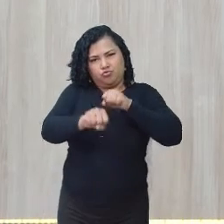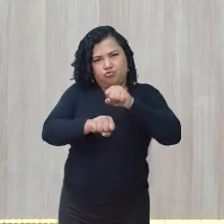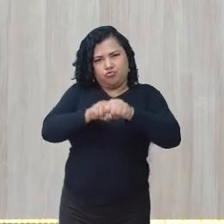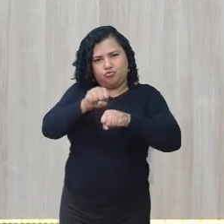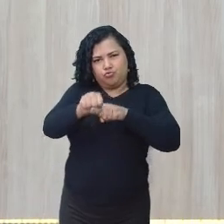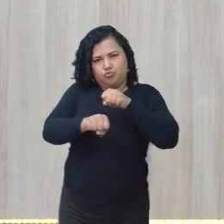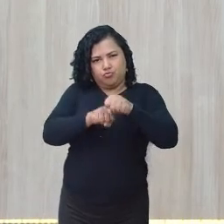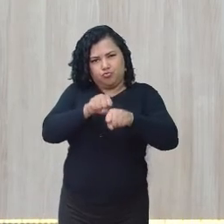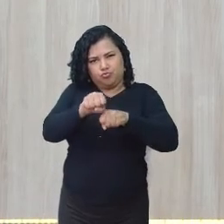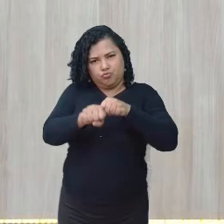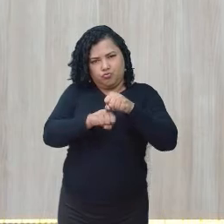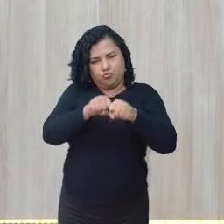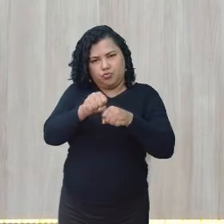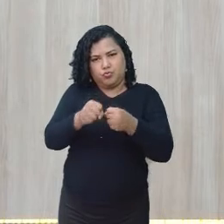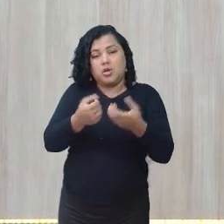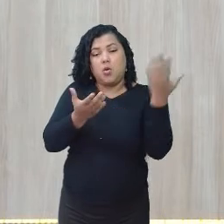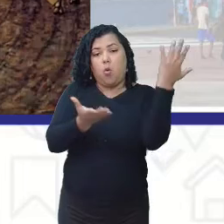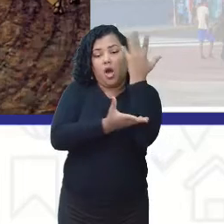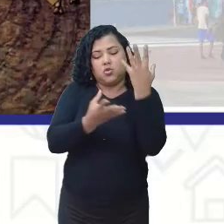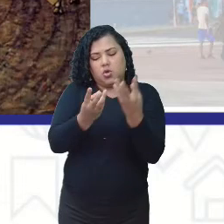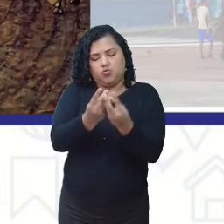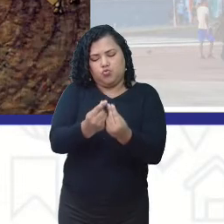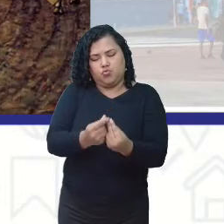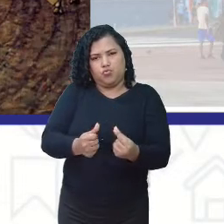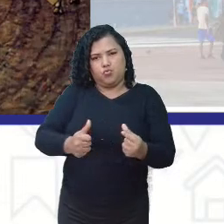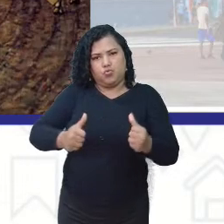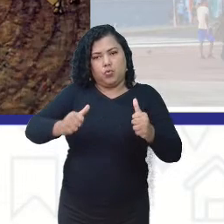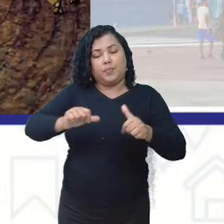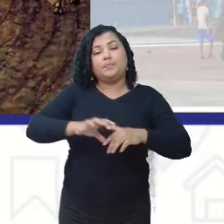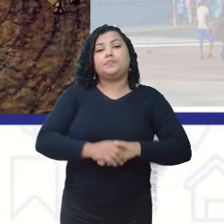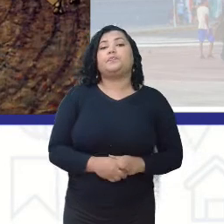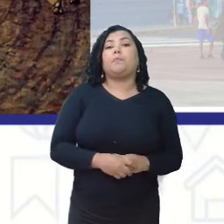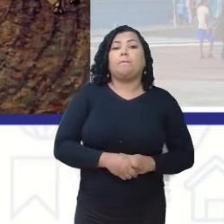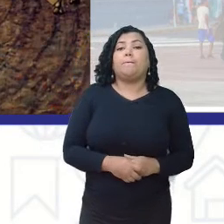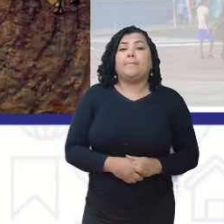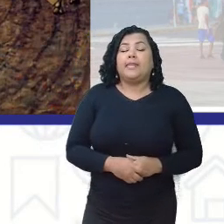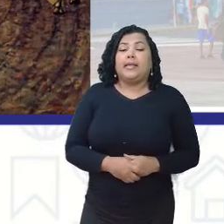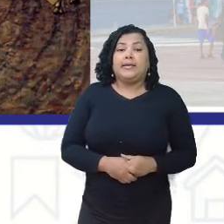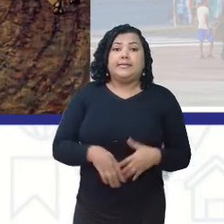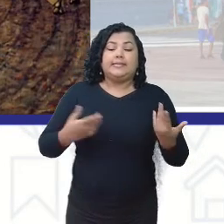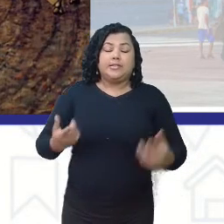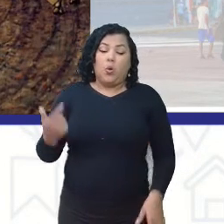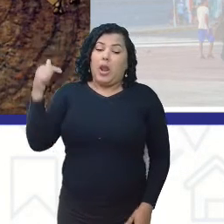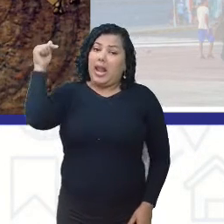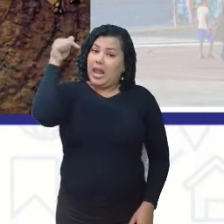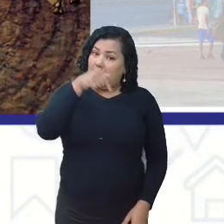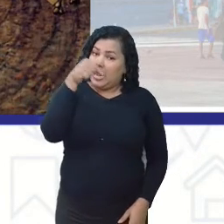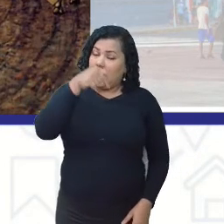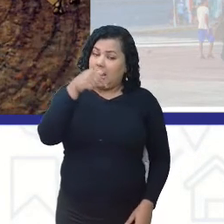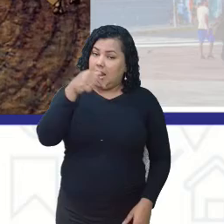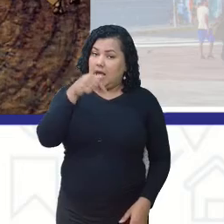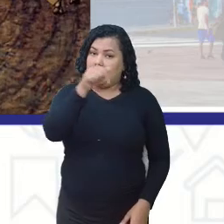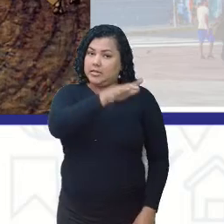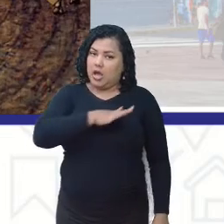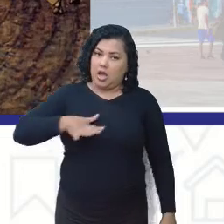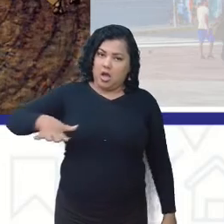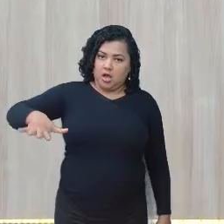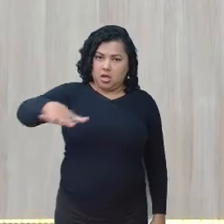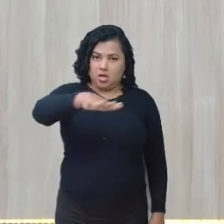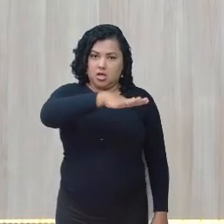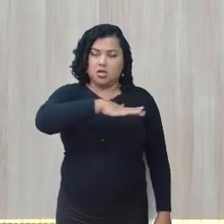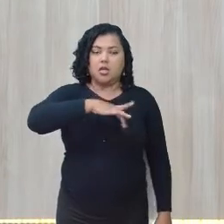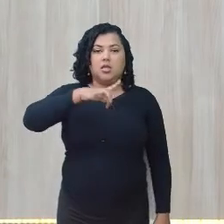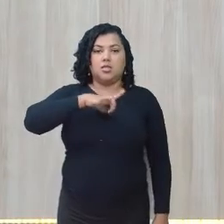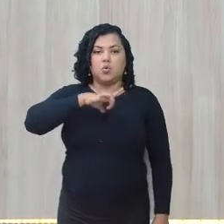o processo de moagem. E o engenho era a unidade básica, né, de produção. Então nós temos aqui,